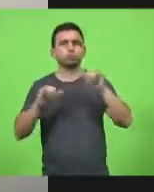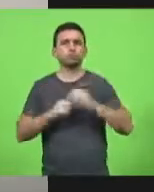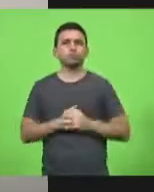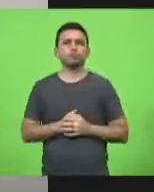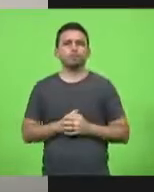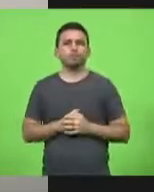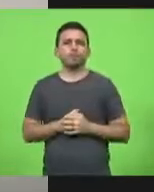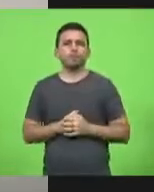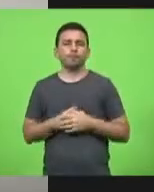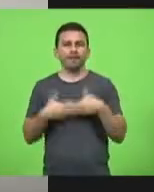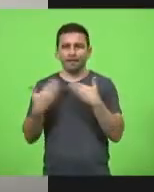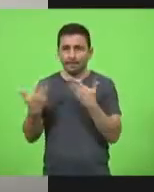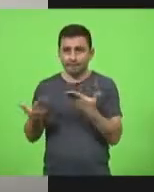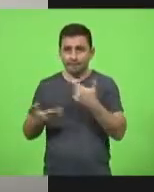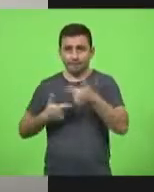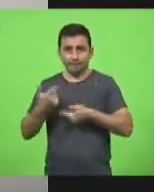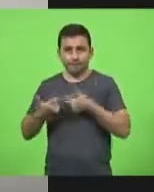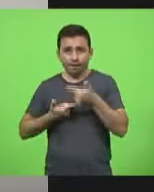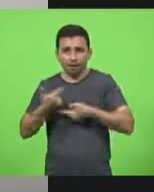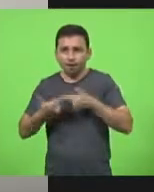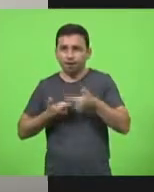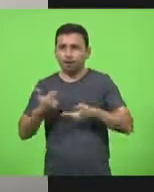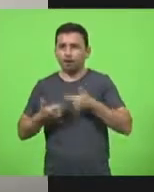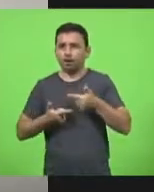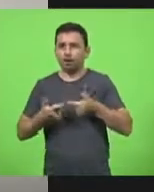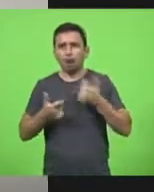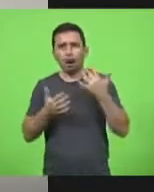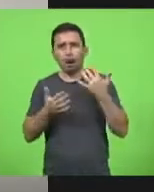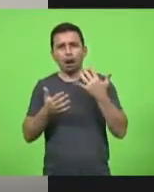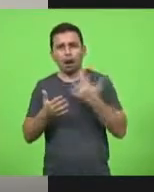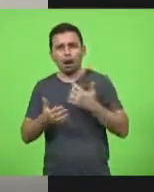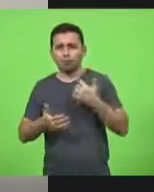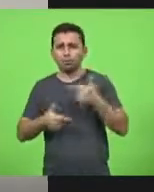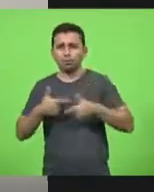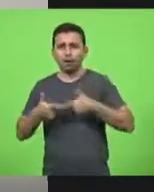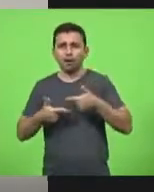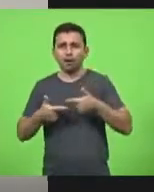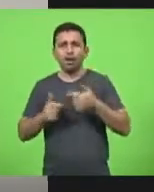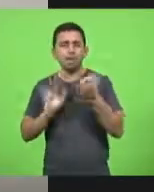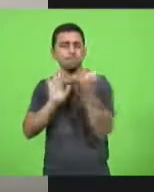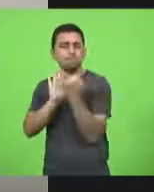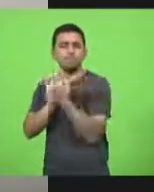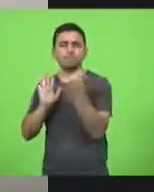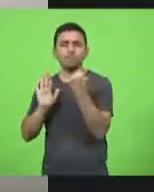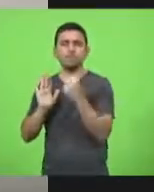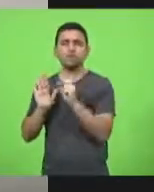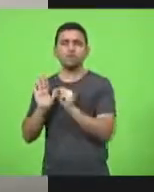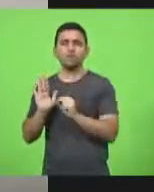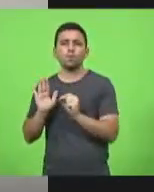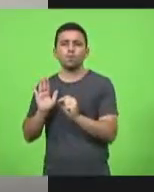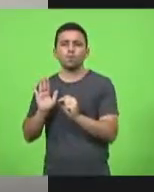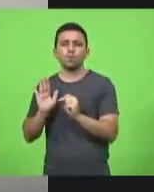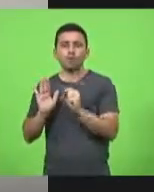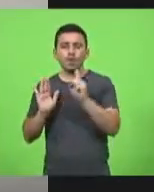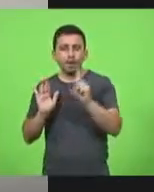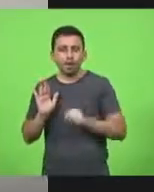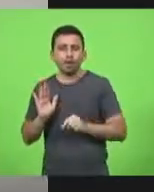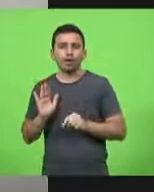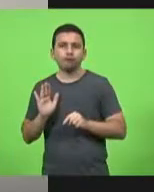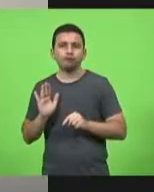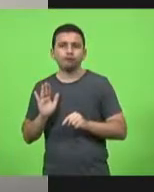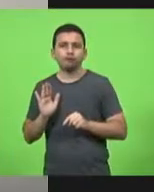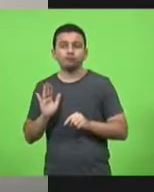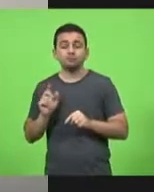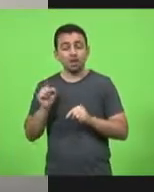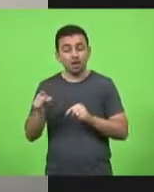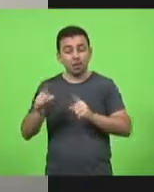E todo esse trabalho sempre teve como marca a capacidade de ouvir,